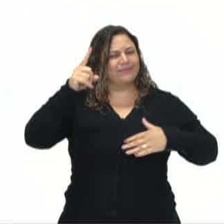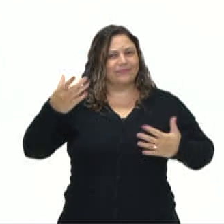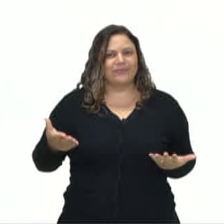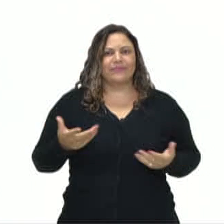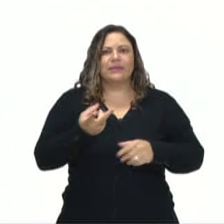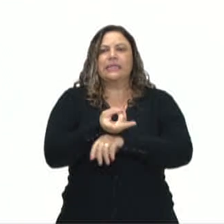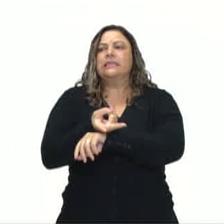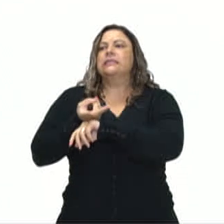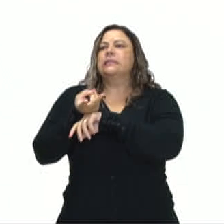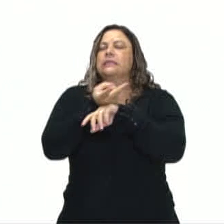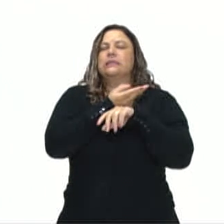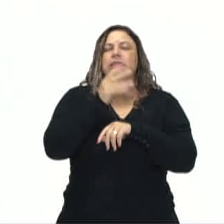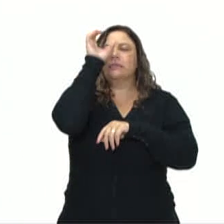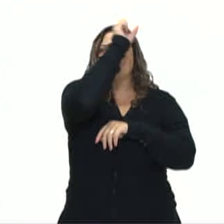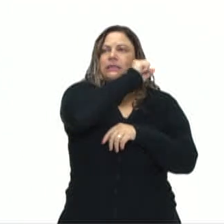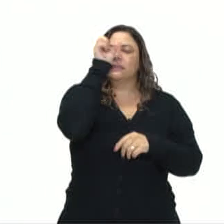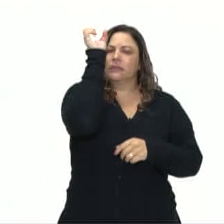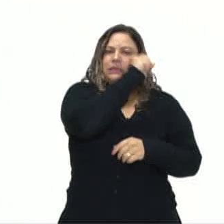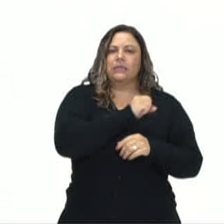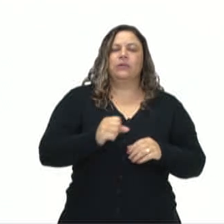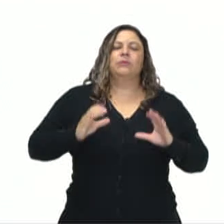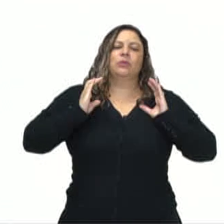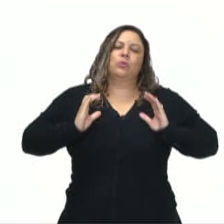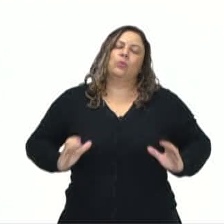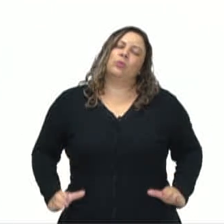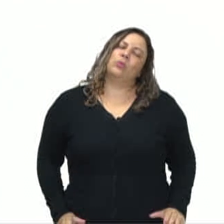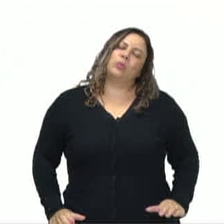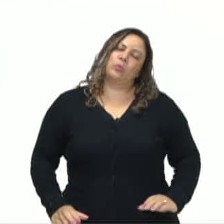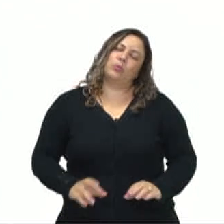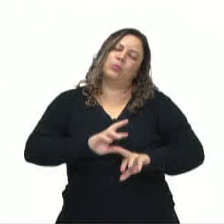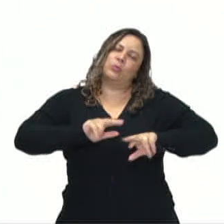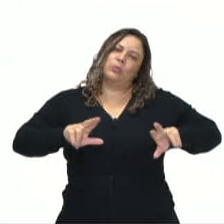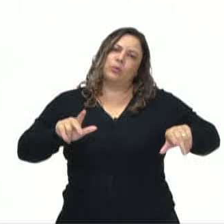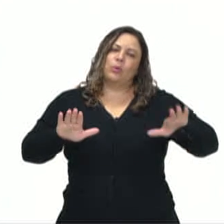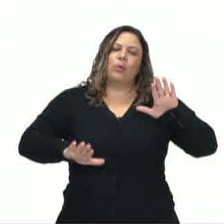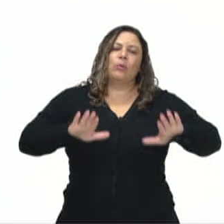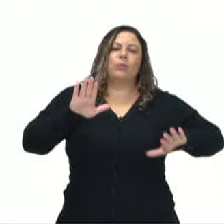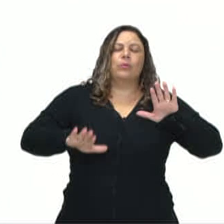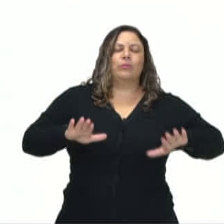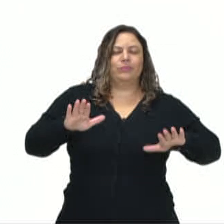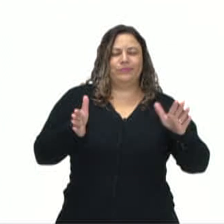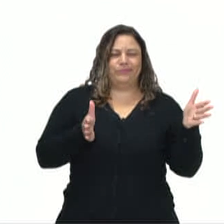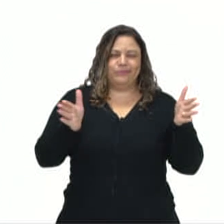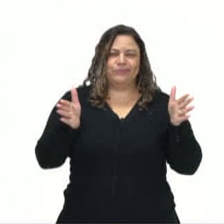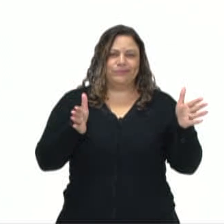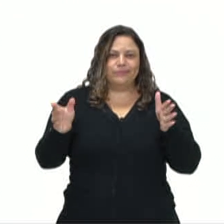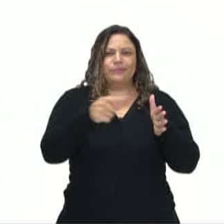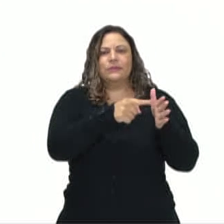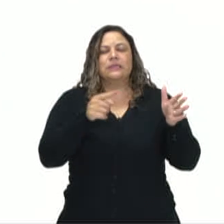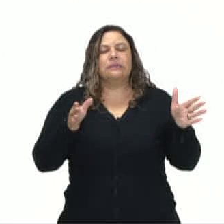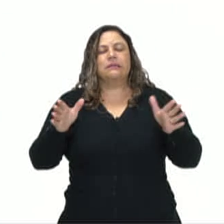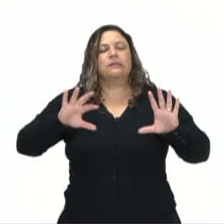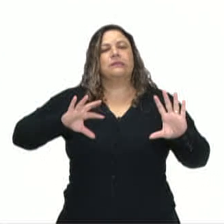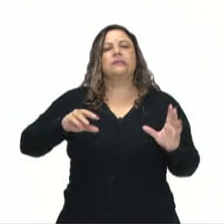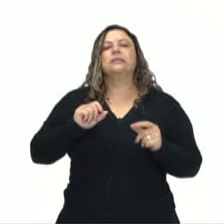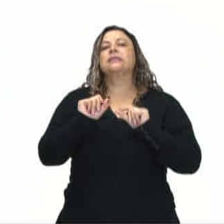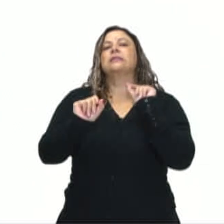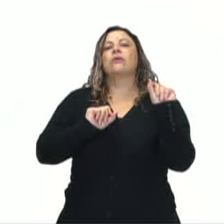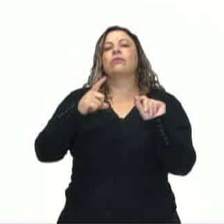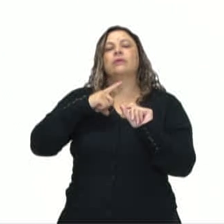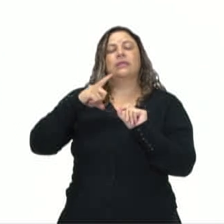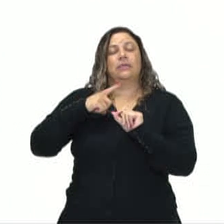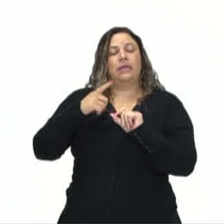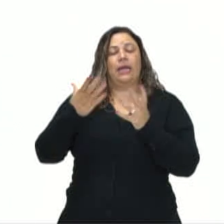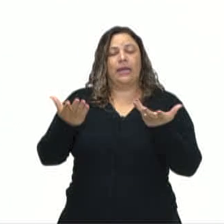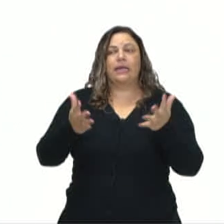buscando aprender e adequar o nosso comportamento conforme as situações que o mundo nos apresenta. Assim, a felicidade,